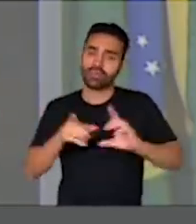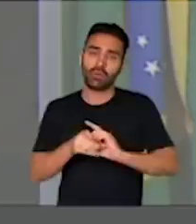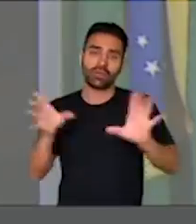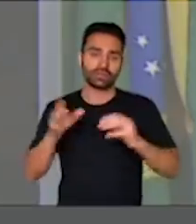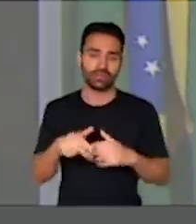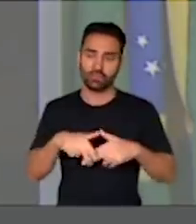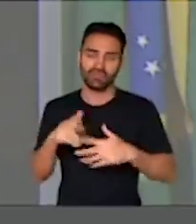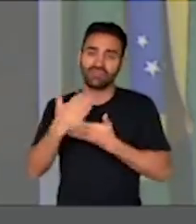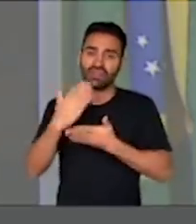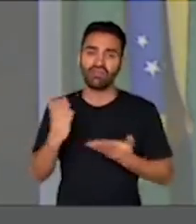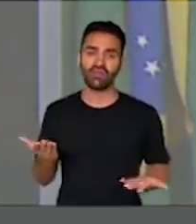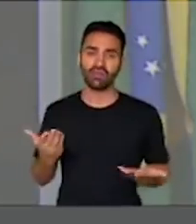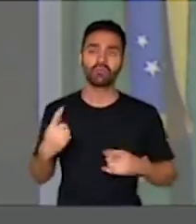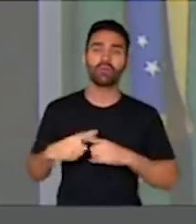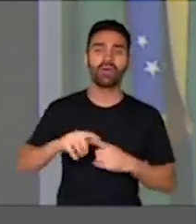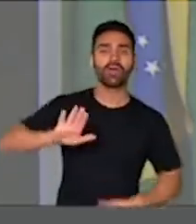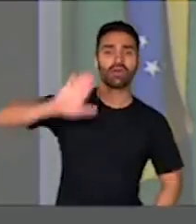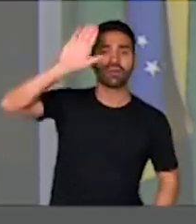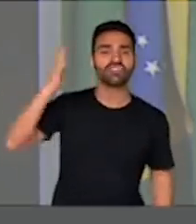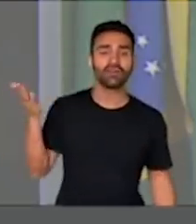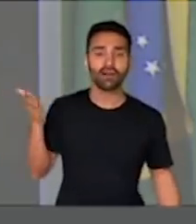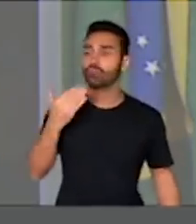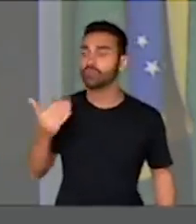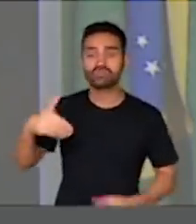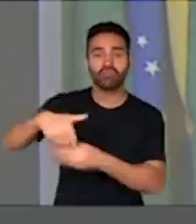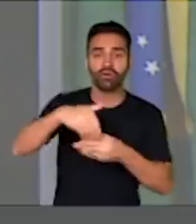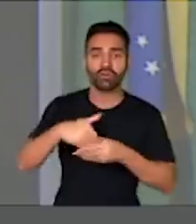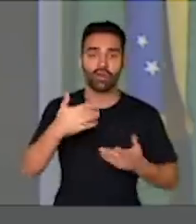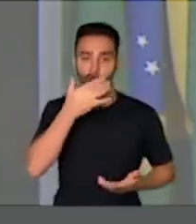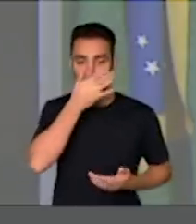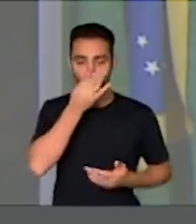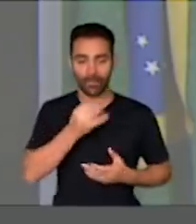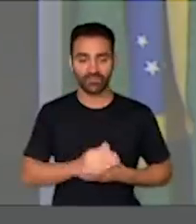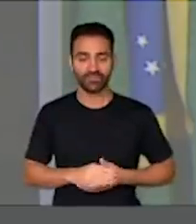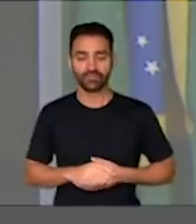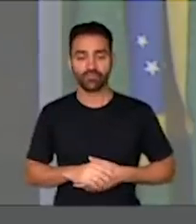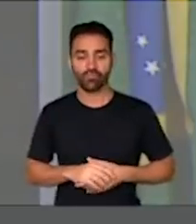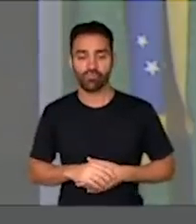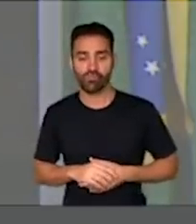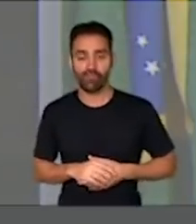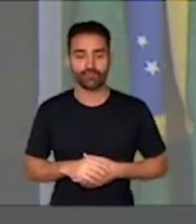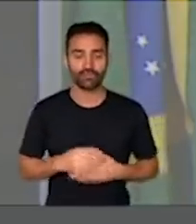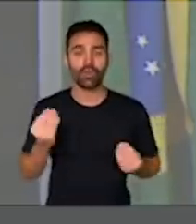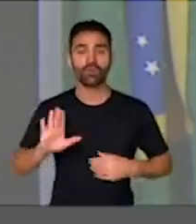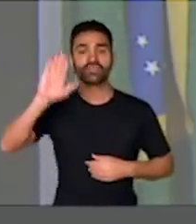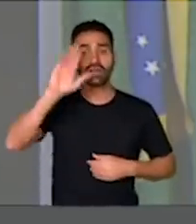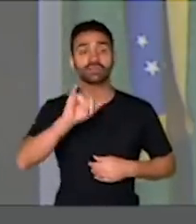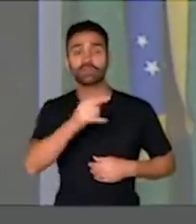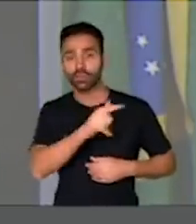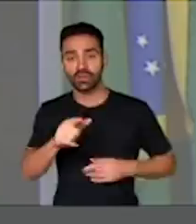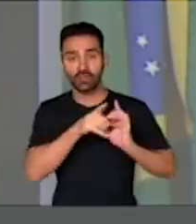faz o menor sentido você eo pleito pedir votos e mesmo ter um candidato à presidência da república se você já não tem mais democracia